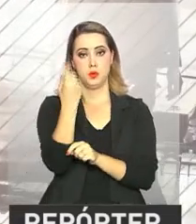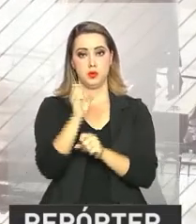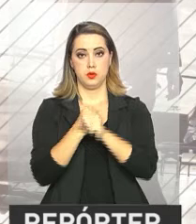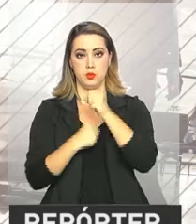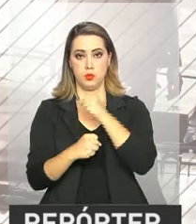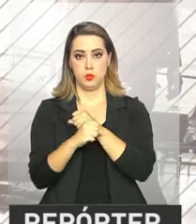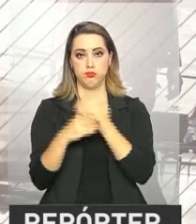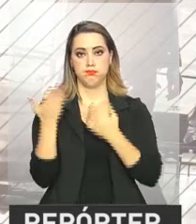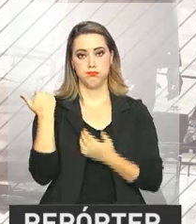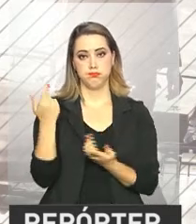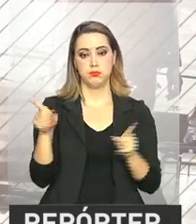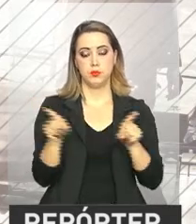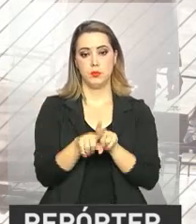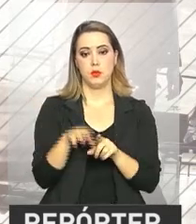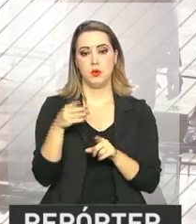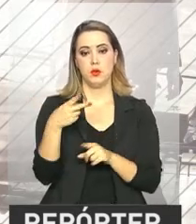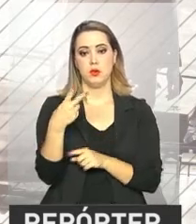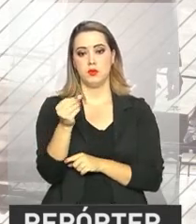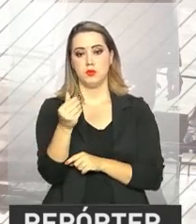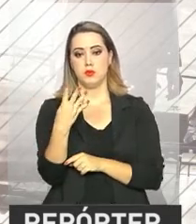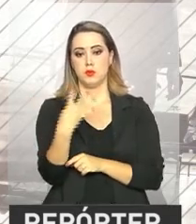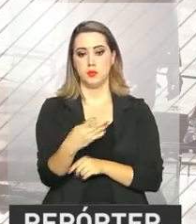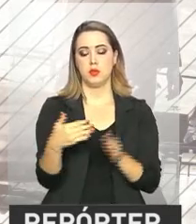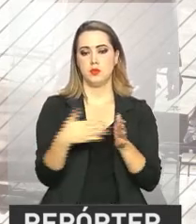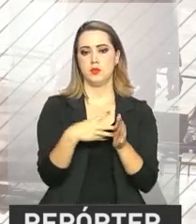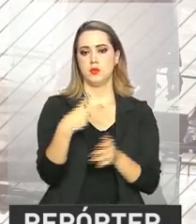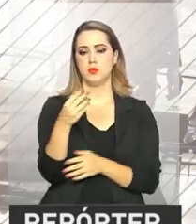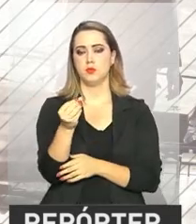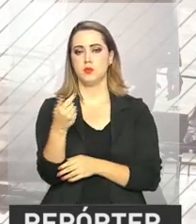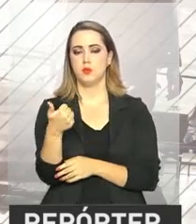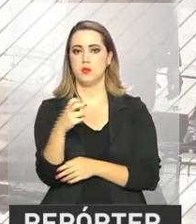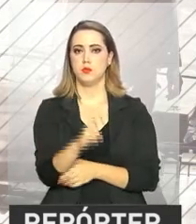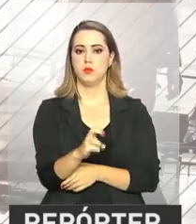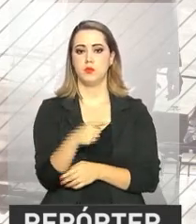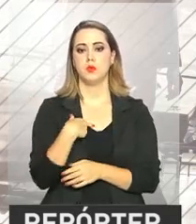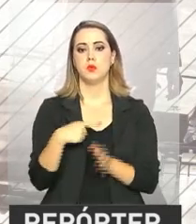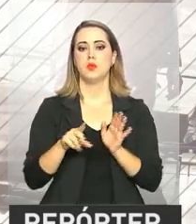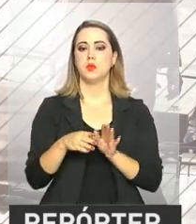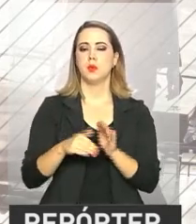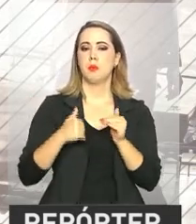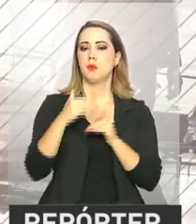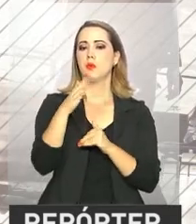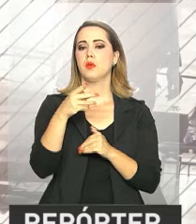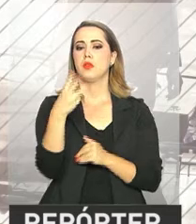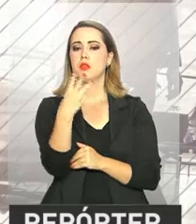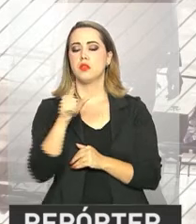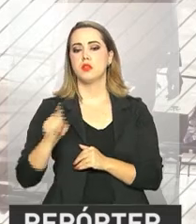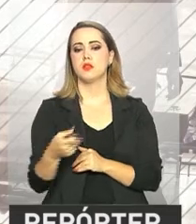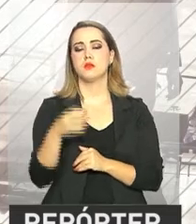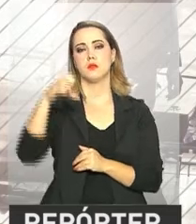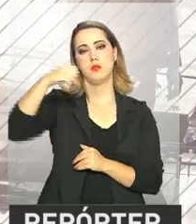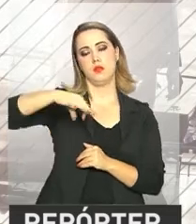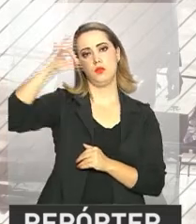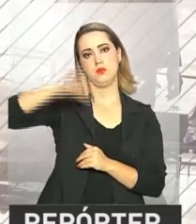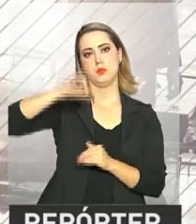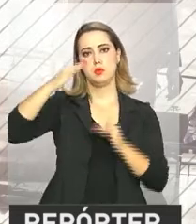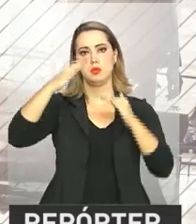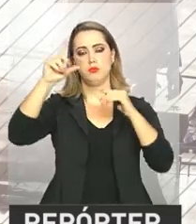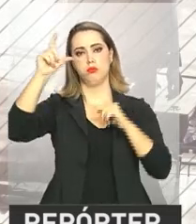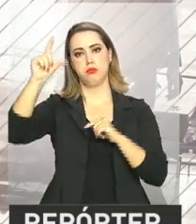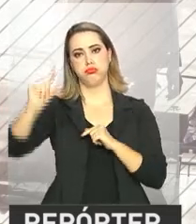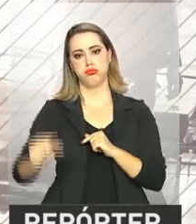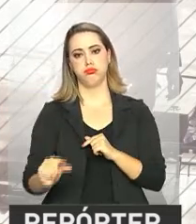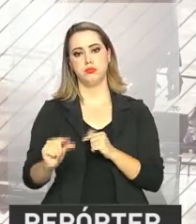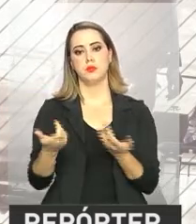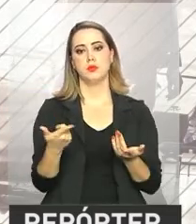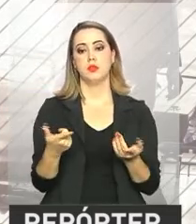para 2015 o número de pessoas de 15 anos ou mais ocupadas no país o 3,9 por cento foi de